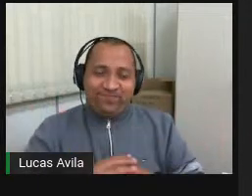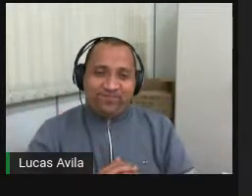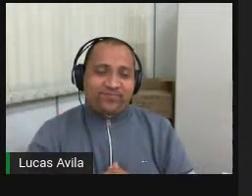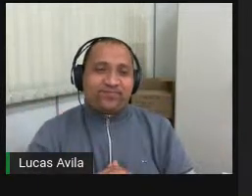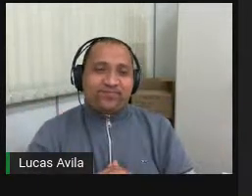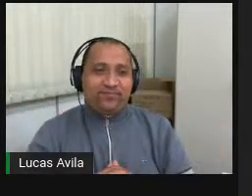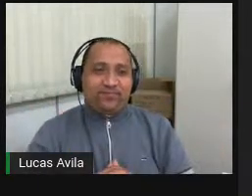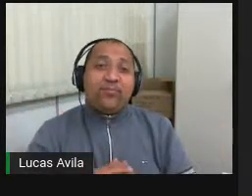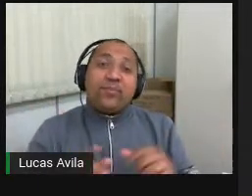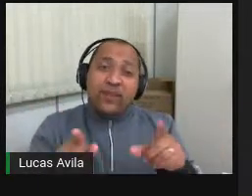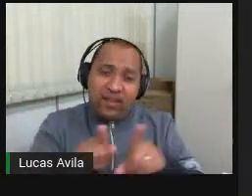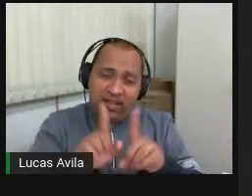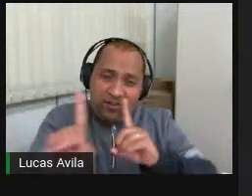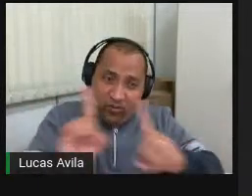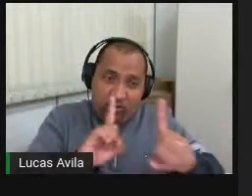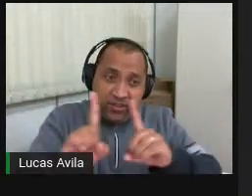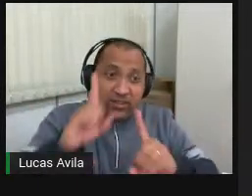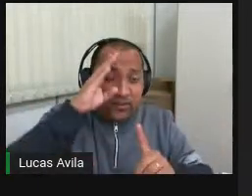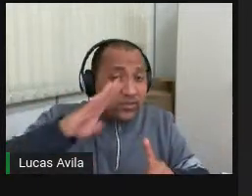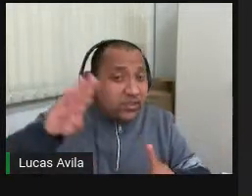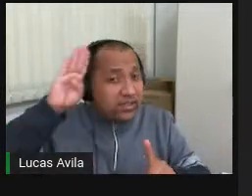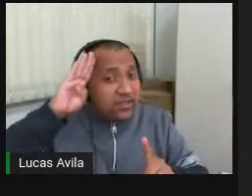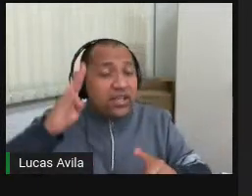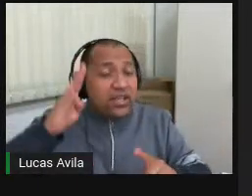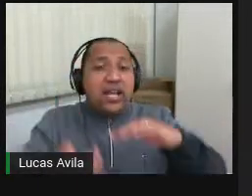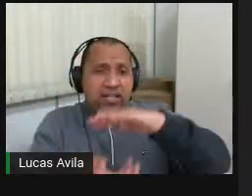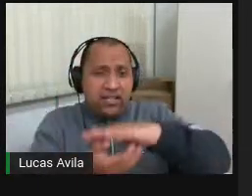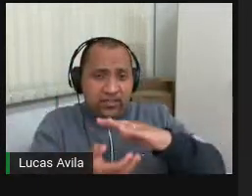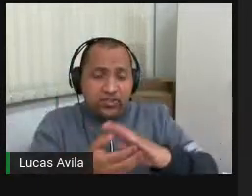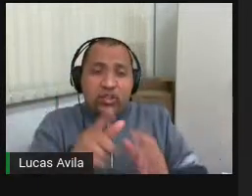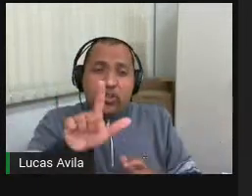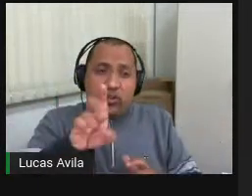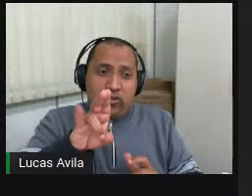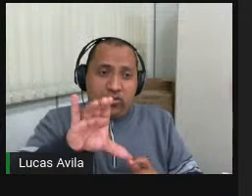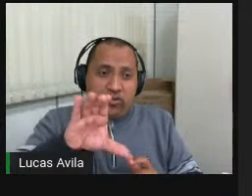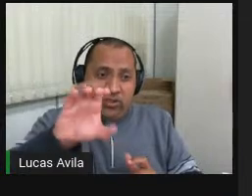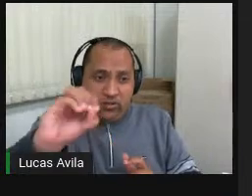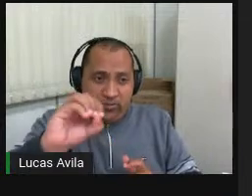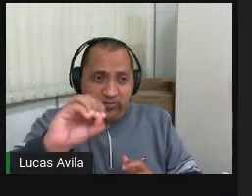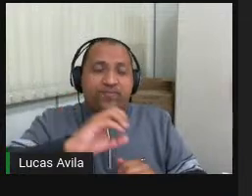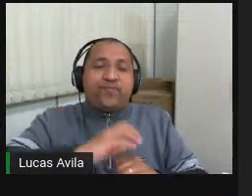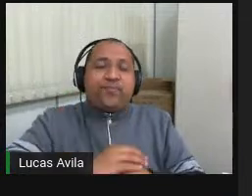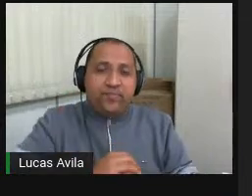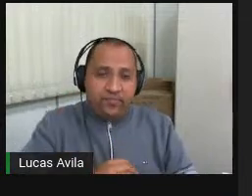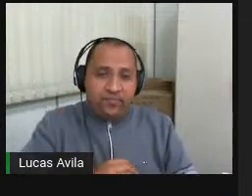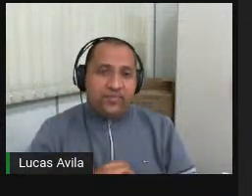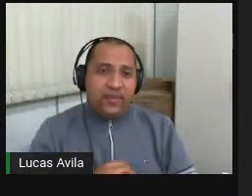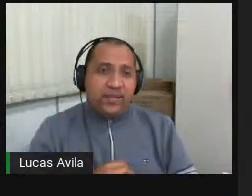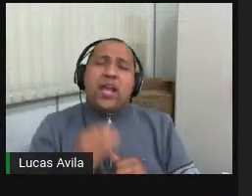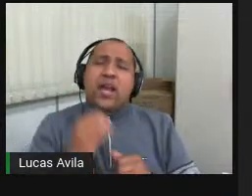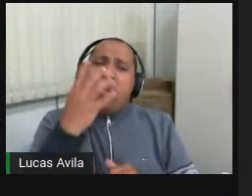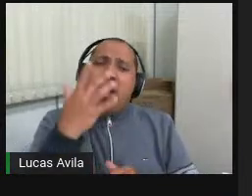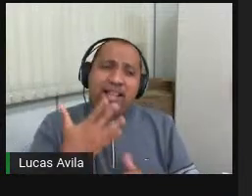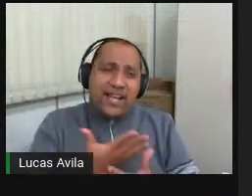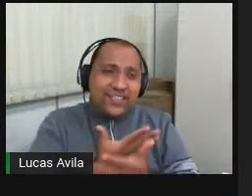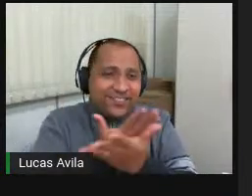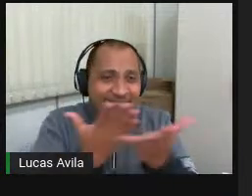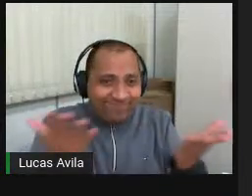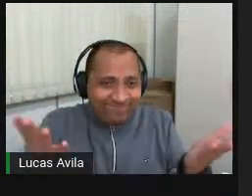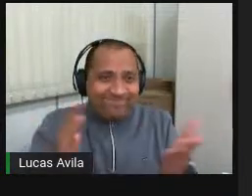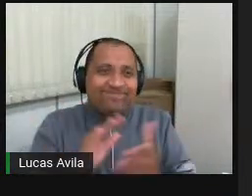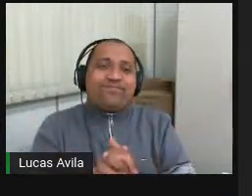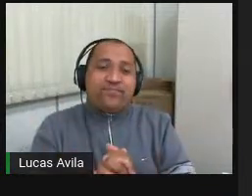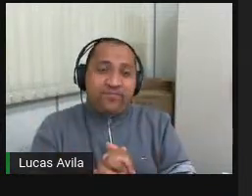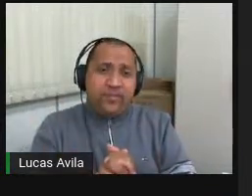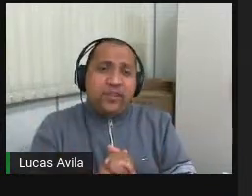senhor coordenador acadêmico do campus, professor Lúcio Jorge Campos. Uma boa tarde a todos, uma